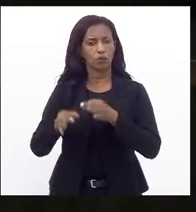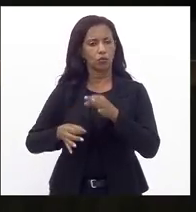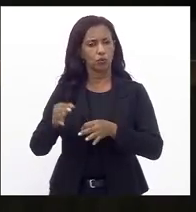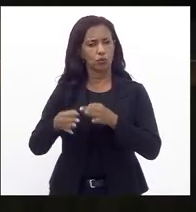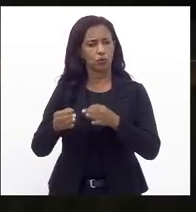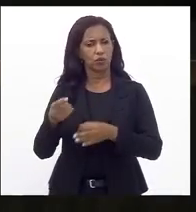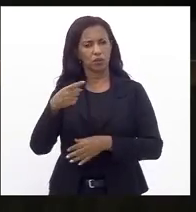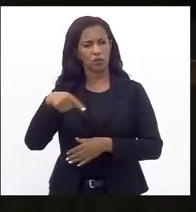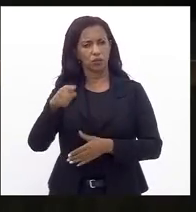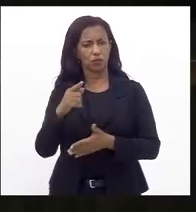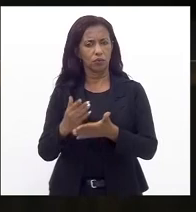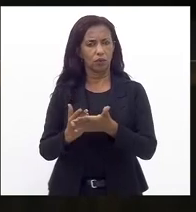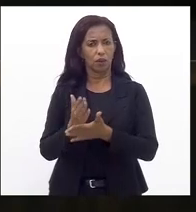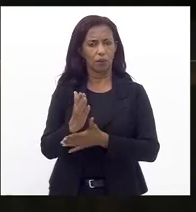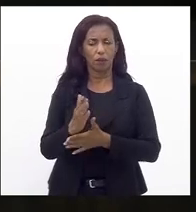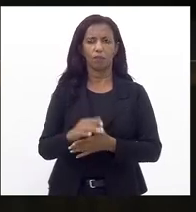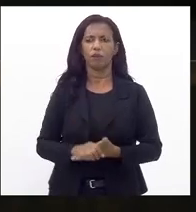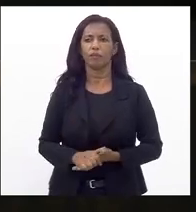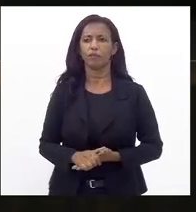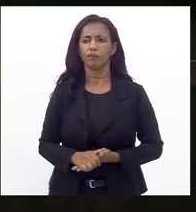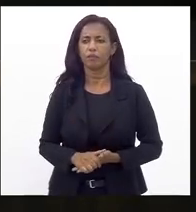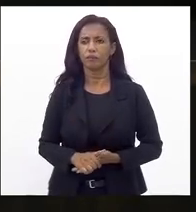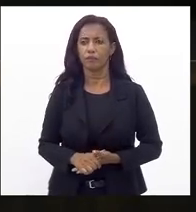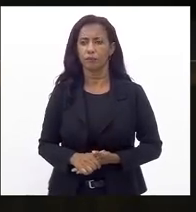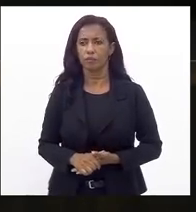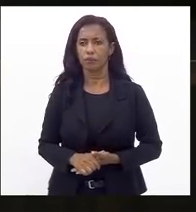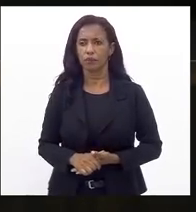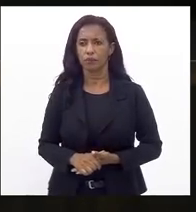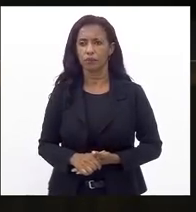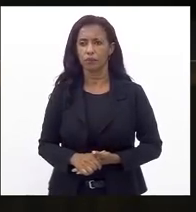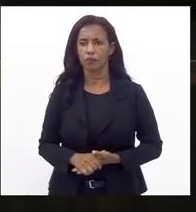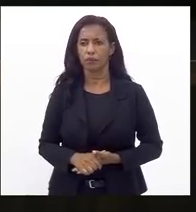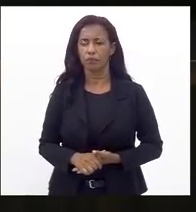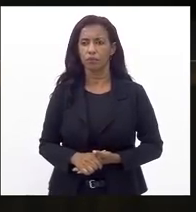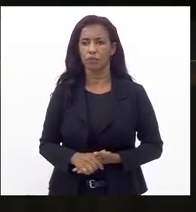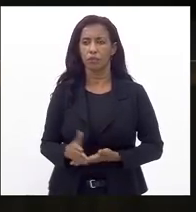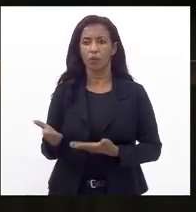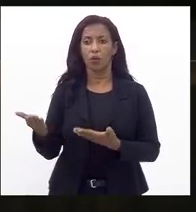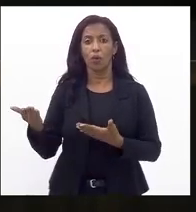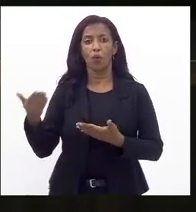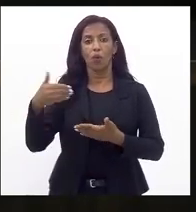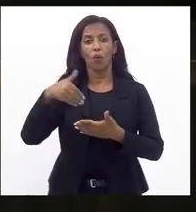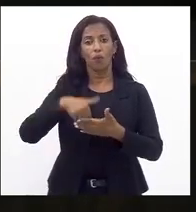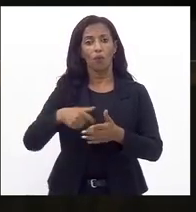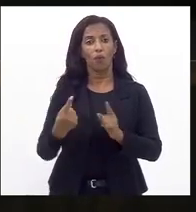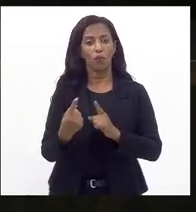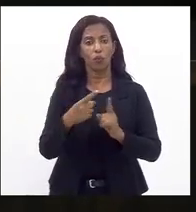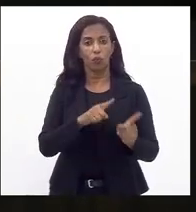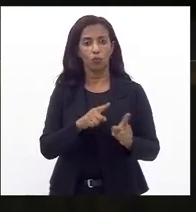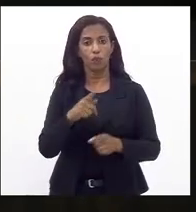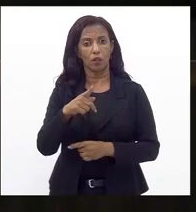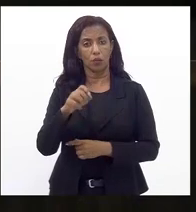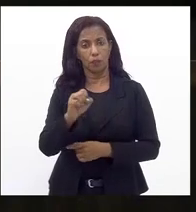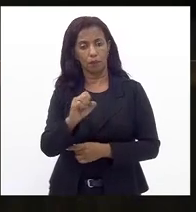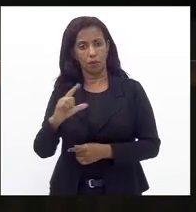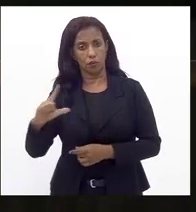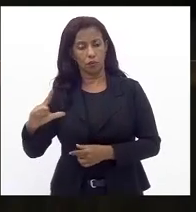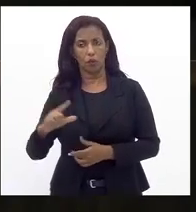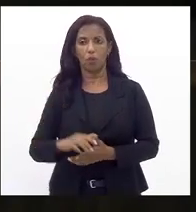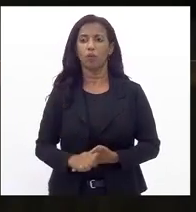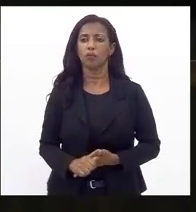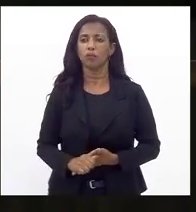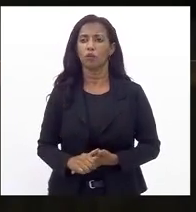que aprovam e a Maria Assunção aprovado vai a autógrafo com voto contrário da bancada do PSOL